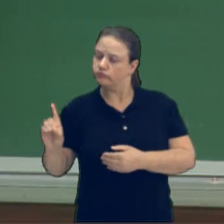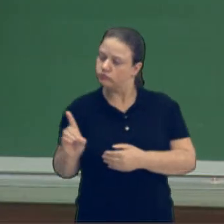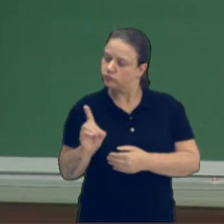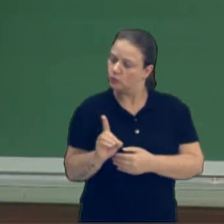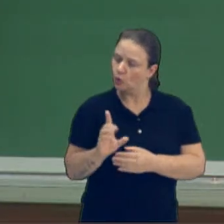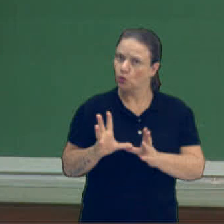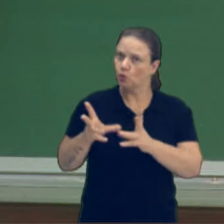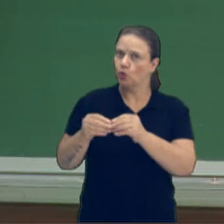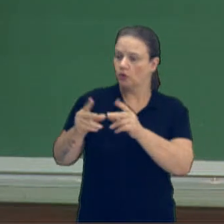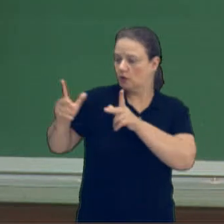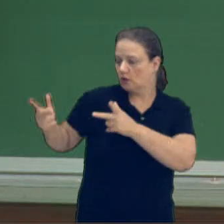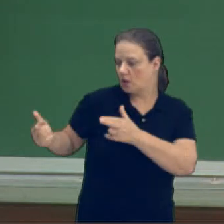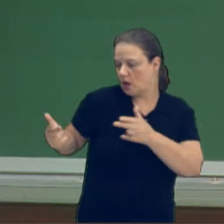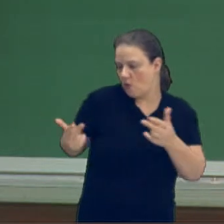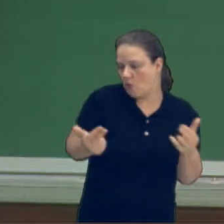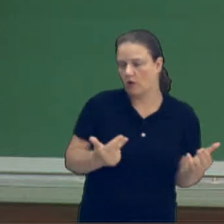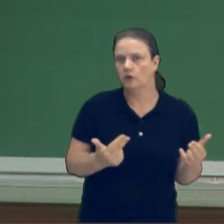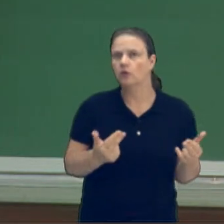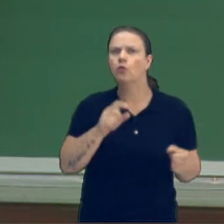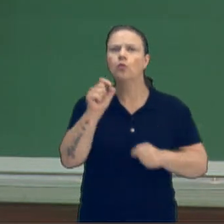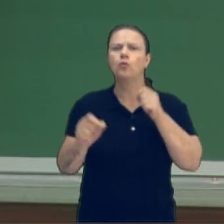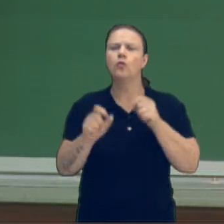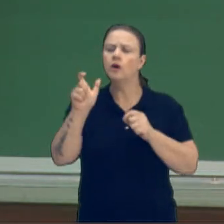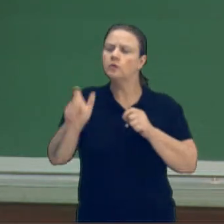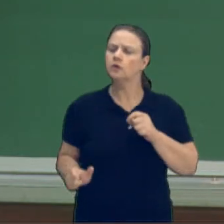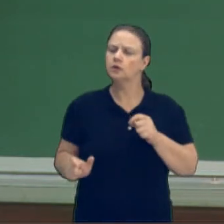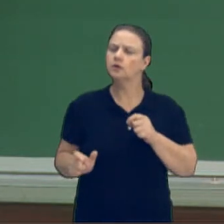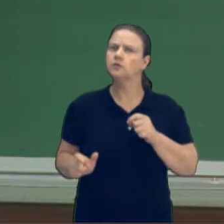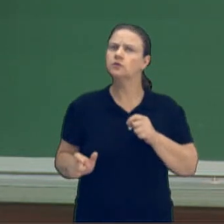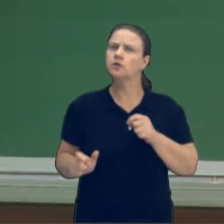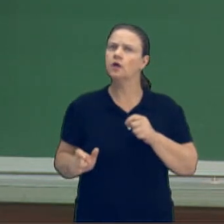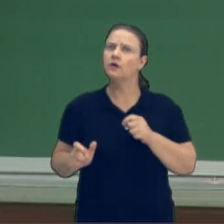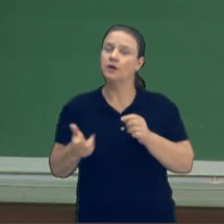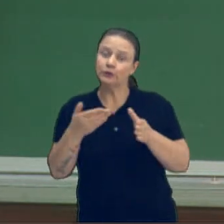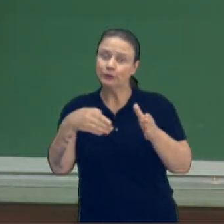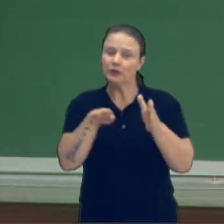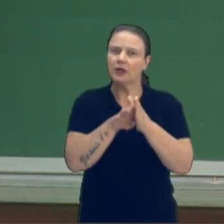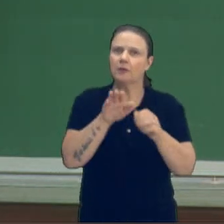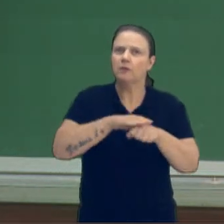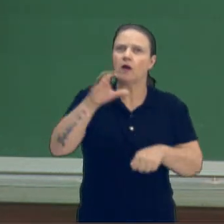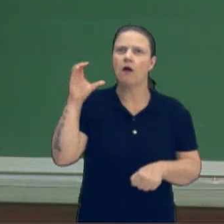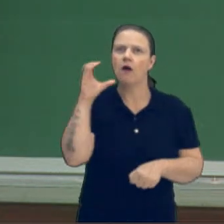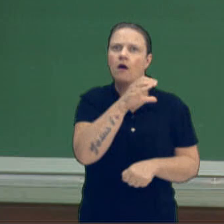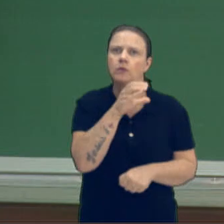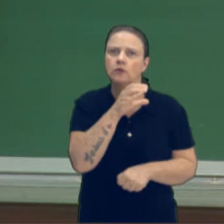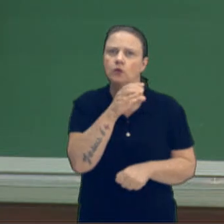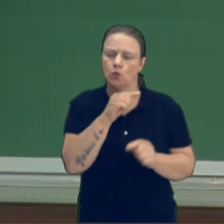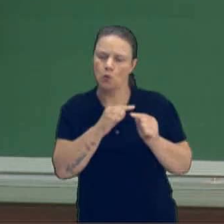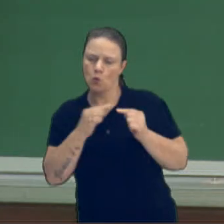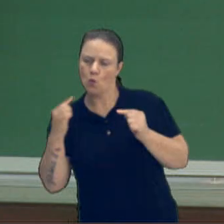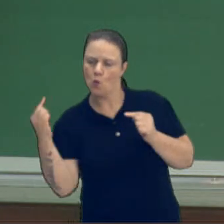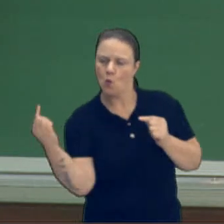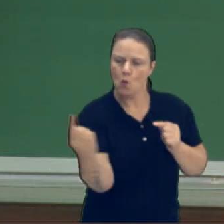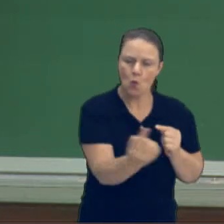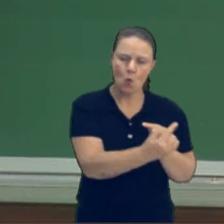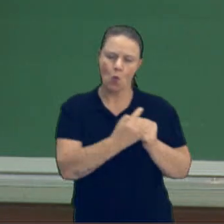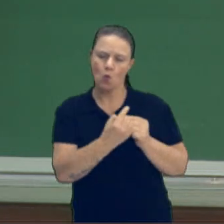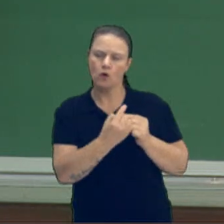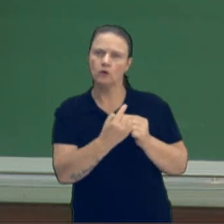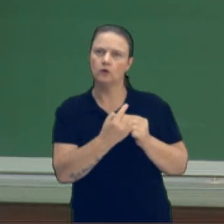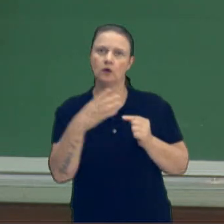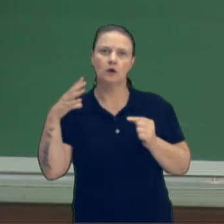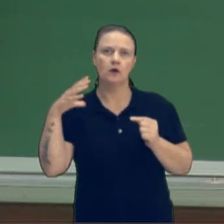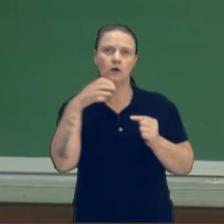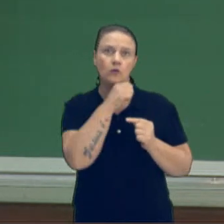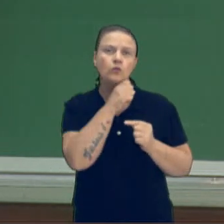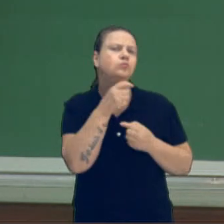aqui. Qual dos atletas vai ser mais beneficiado? Tá? Dando uma volta inteira na pista de corrida,